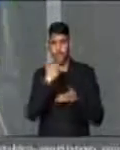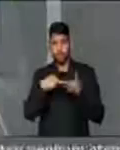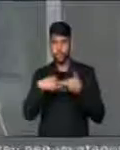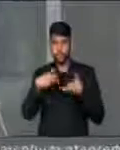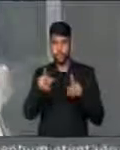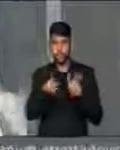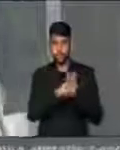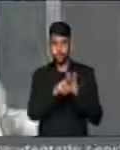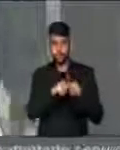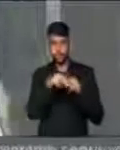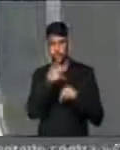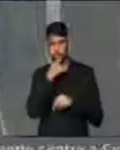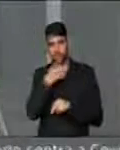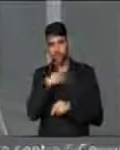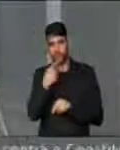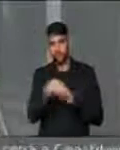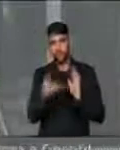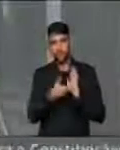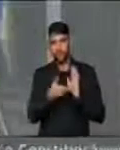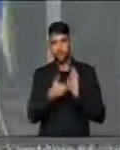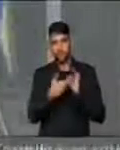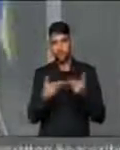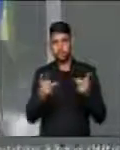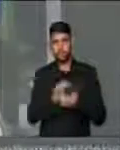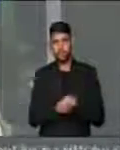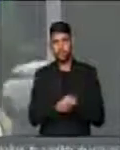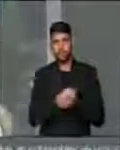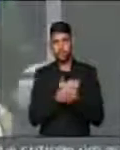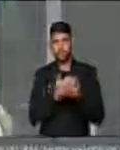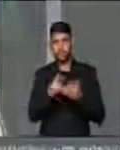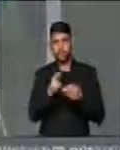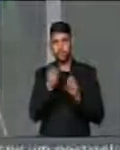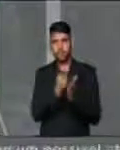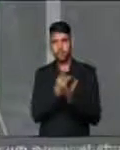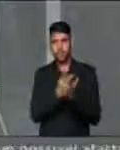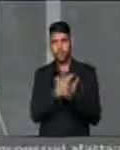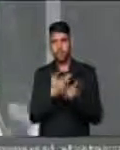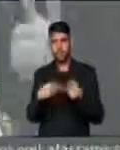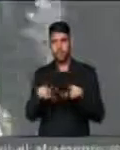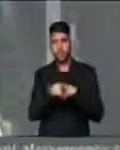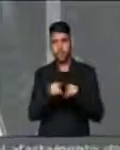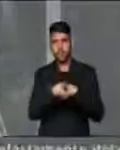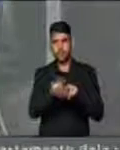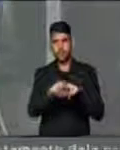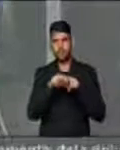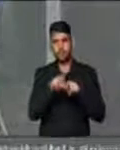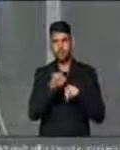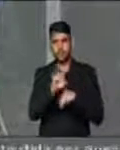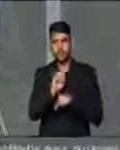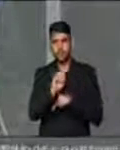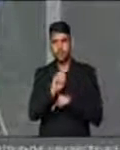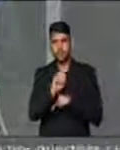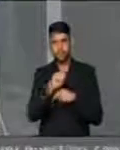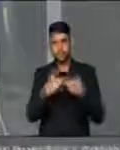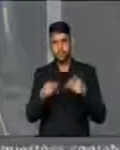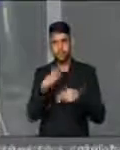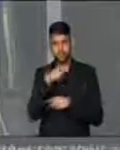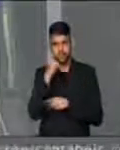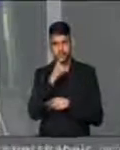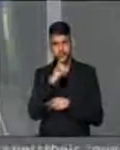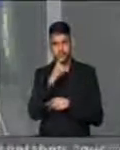típico, infelizmente, desse partido que pretende permanecer no poder, perpetuar-se no poder através de